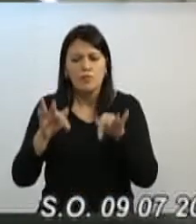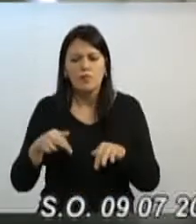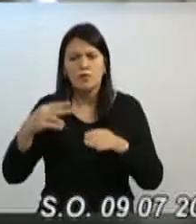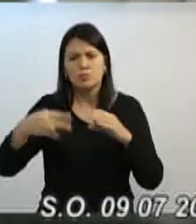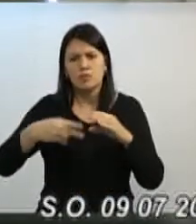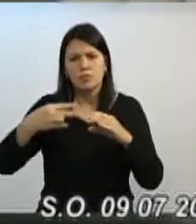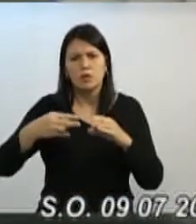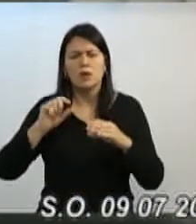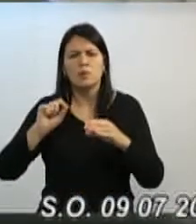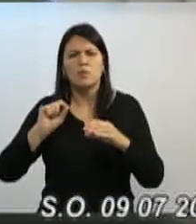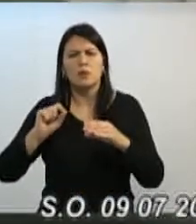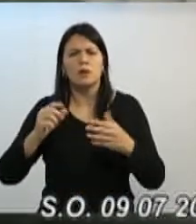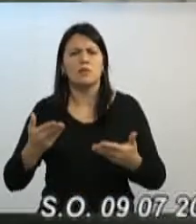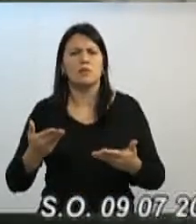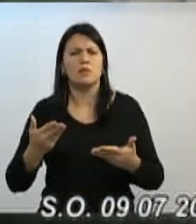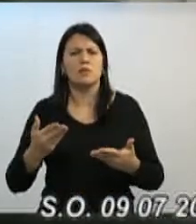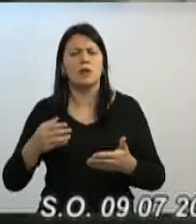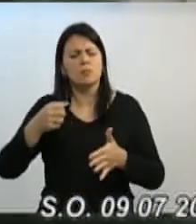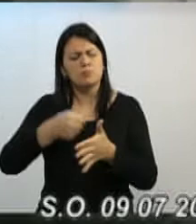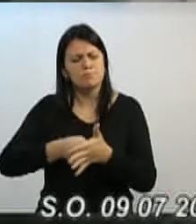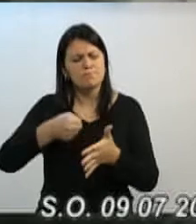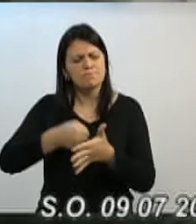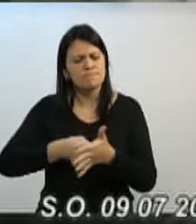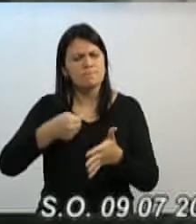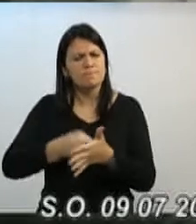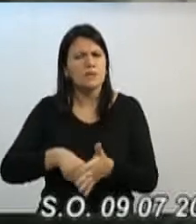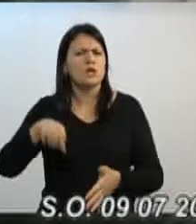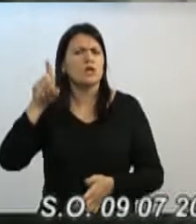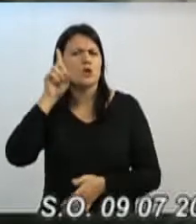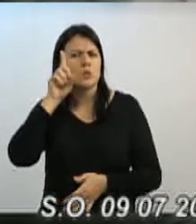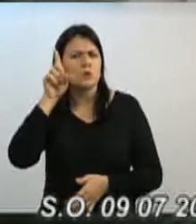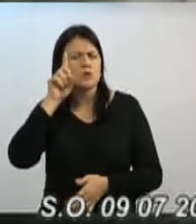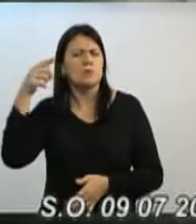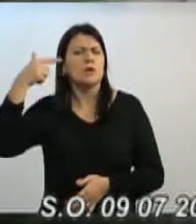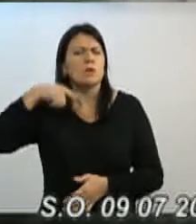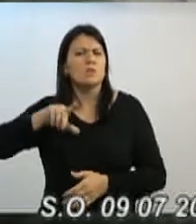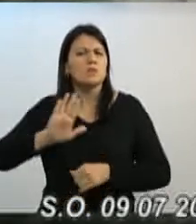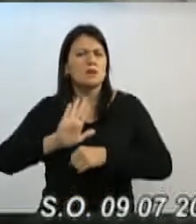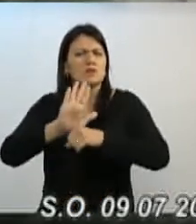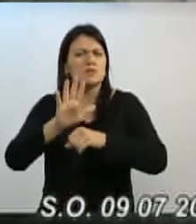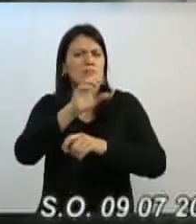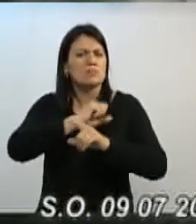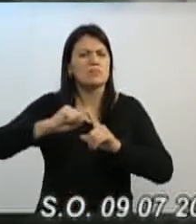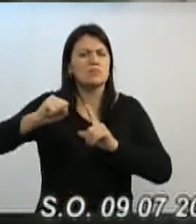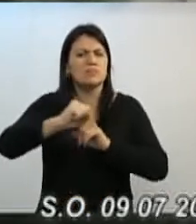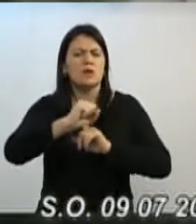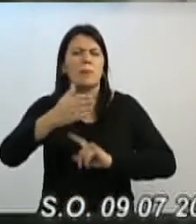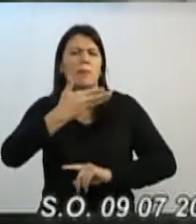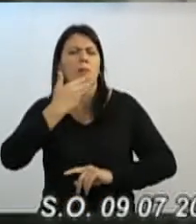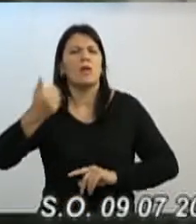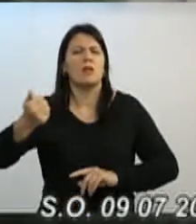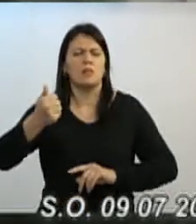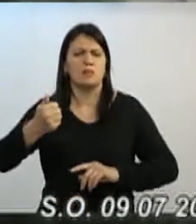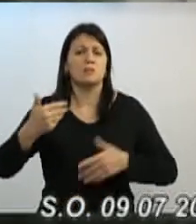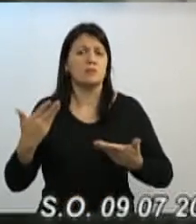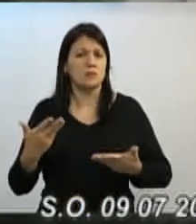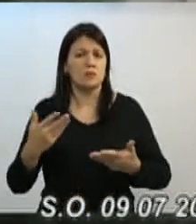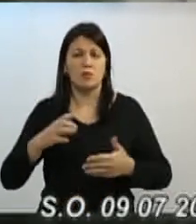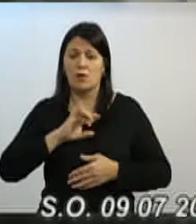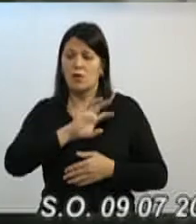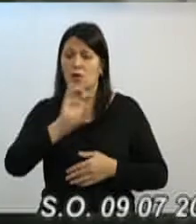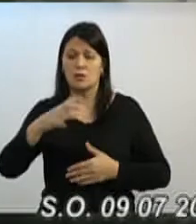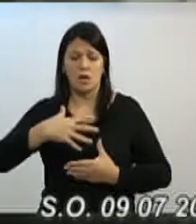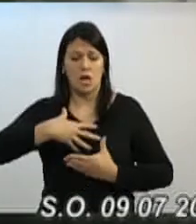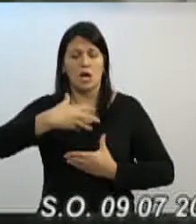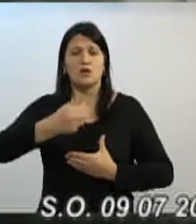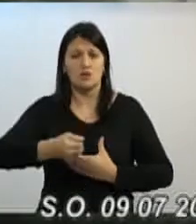que a cada dia que a gente tem lutar para fazer a sociedade e construir a sociedade melhor. E eu acho que isso deve nortear cada uma das nossas atitudes, cada uma